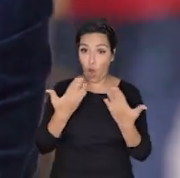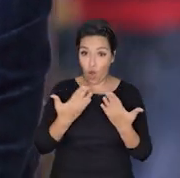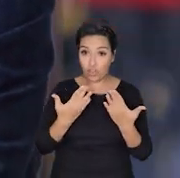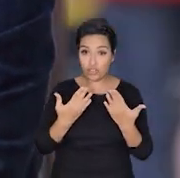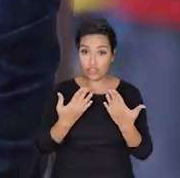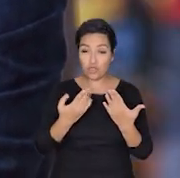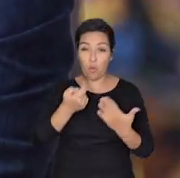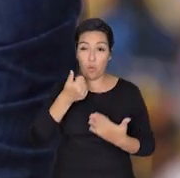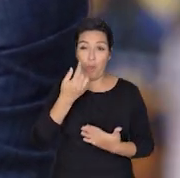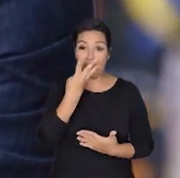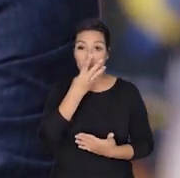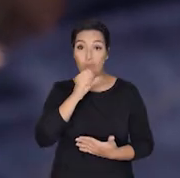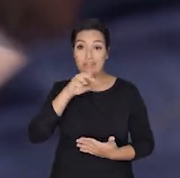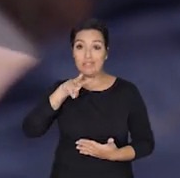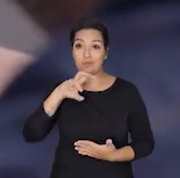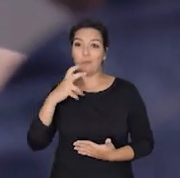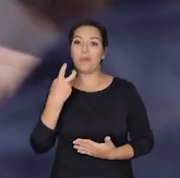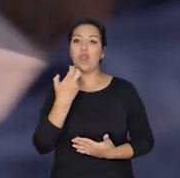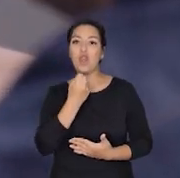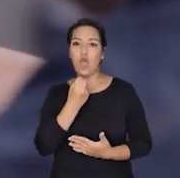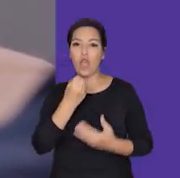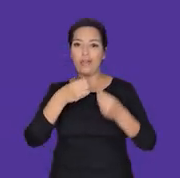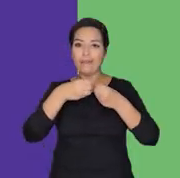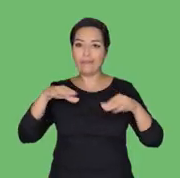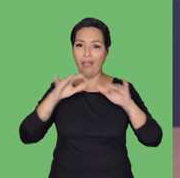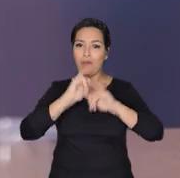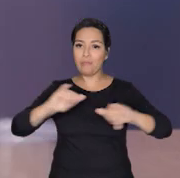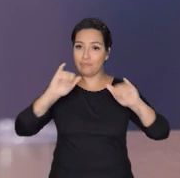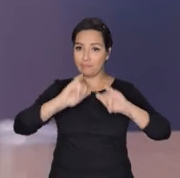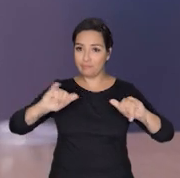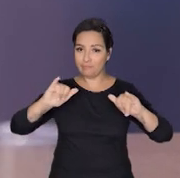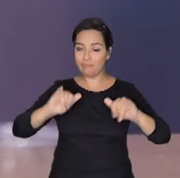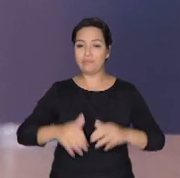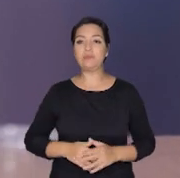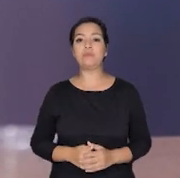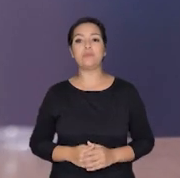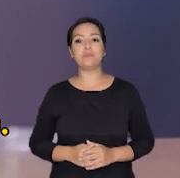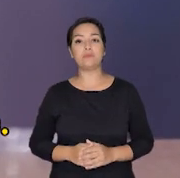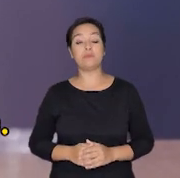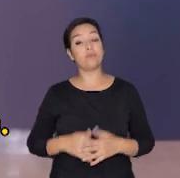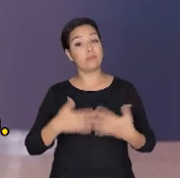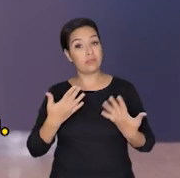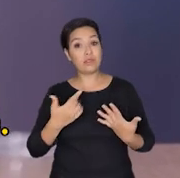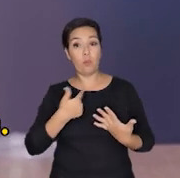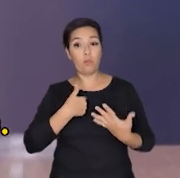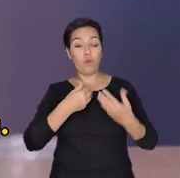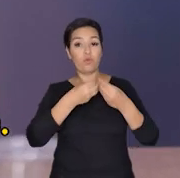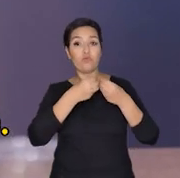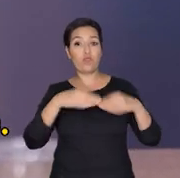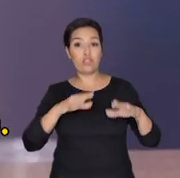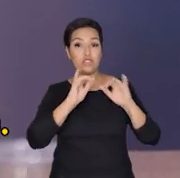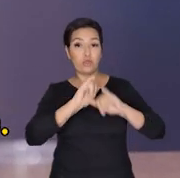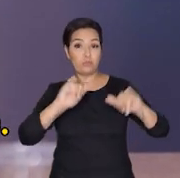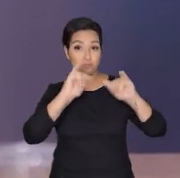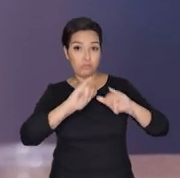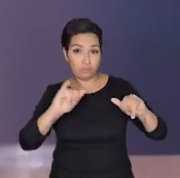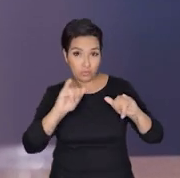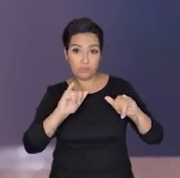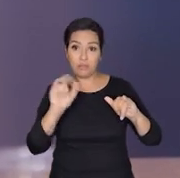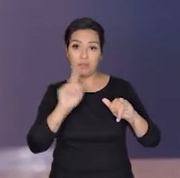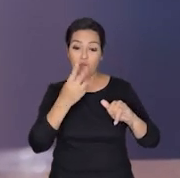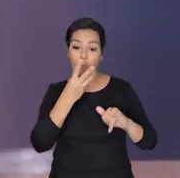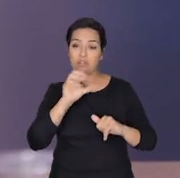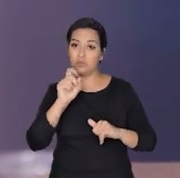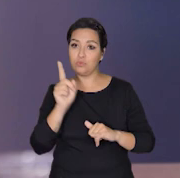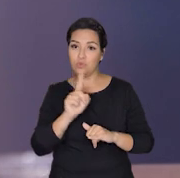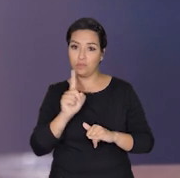400 milhões em propaganda. É muito dinheiro. Em vez de gastar em propaganda, eu vou pegar esse dinheiro e vou colocar na saúde.